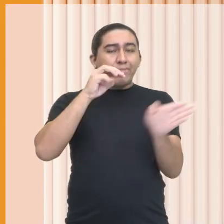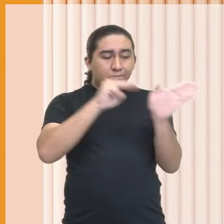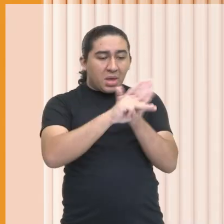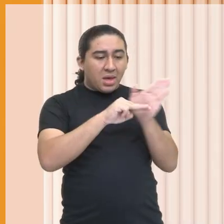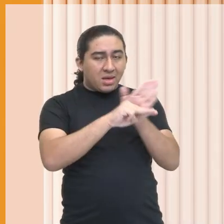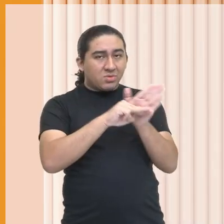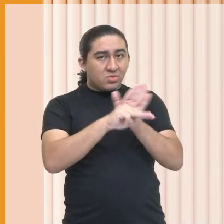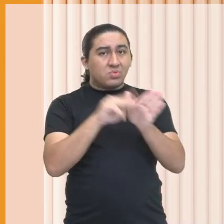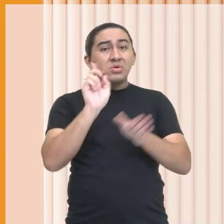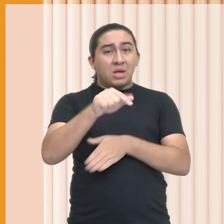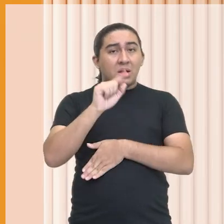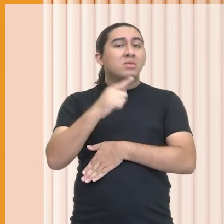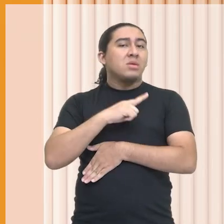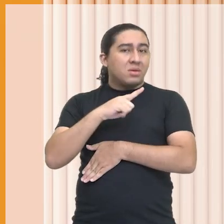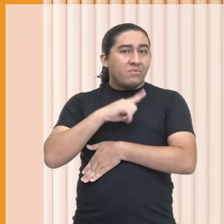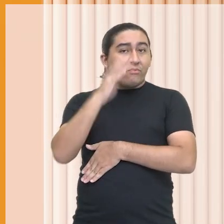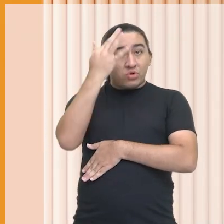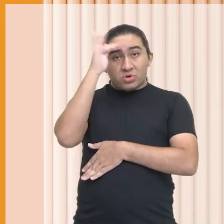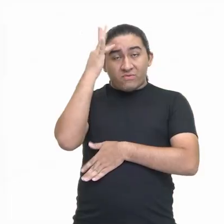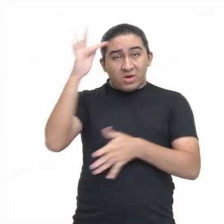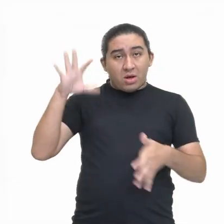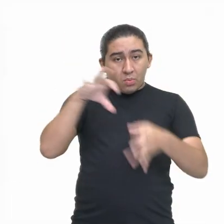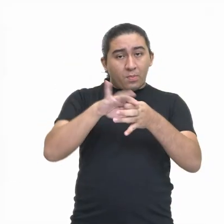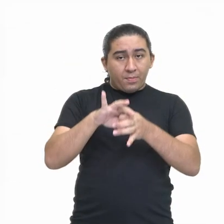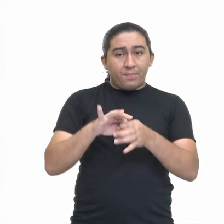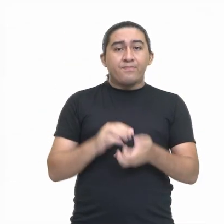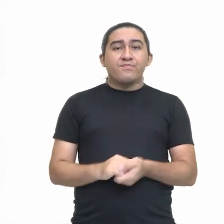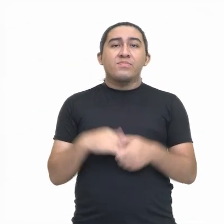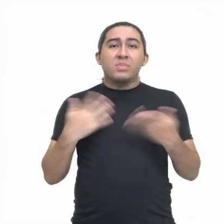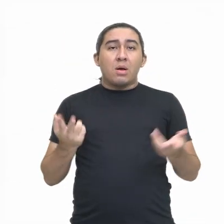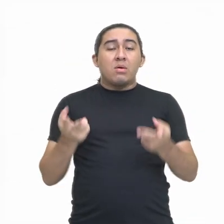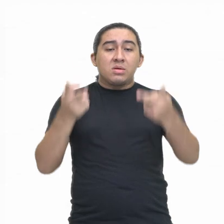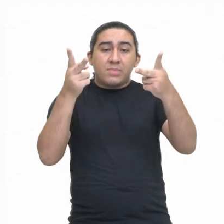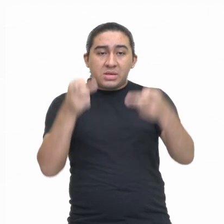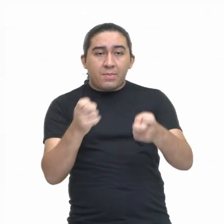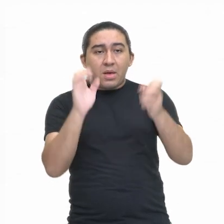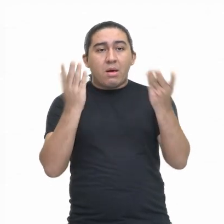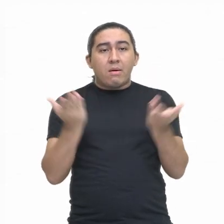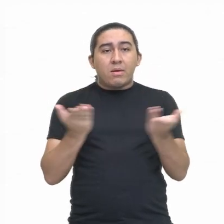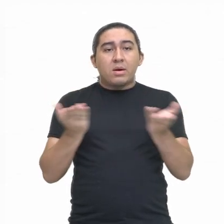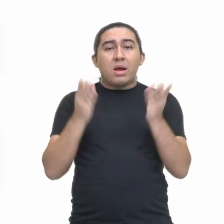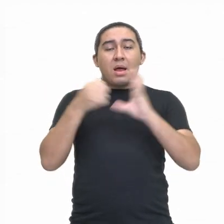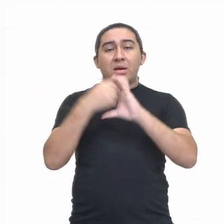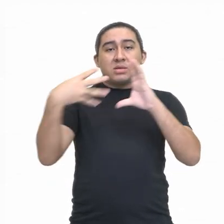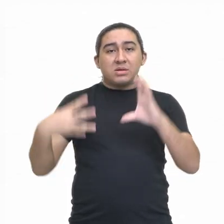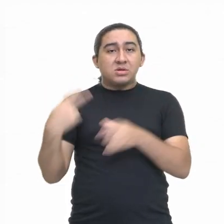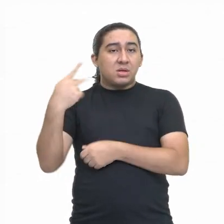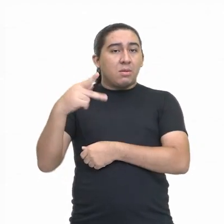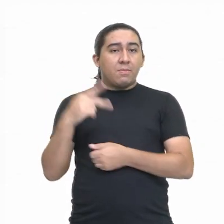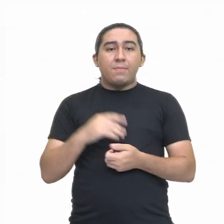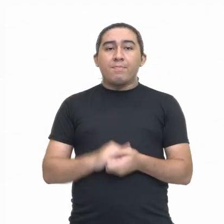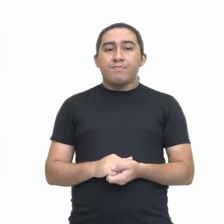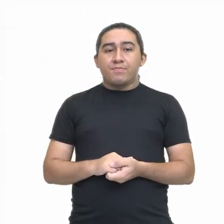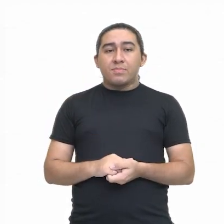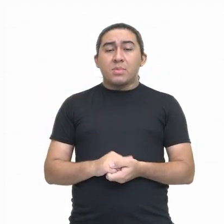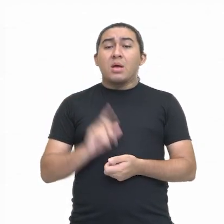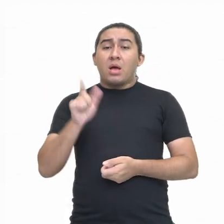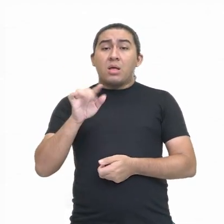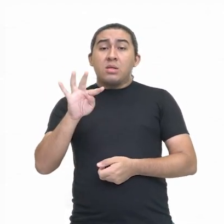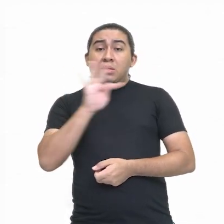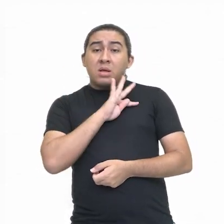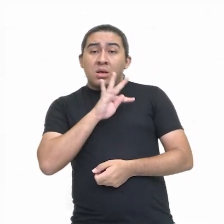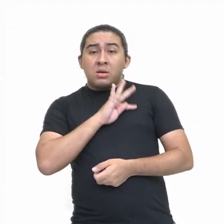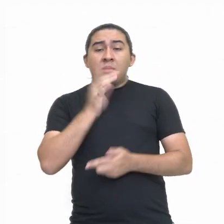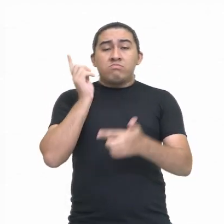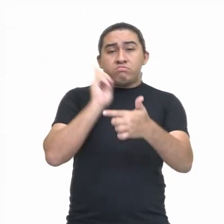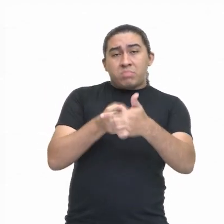filosofia também tem os seus métodos. Vamos ver aqui, então, dentro dessas características, o seu método. São técnicas